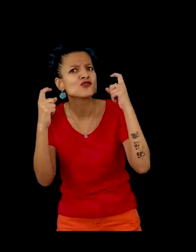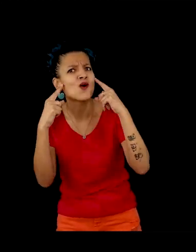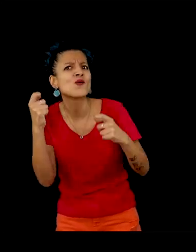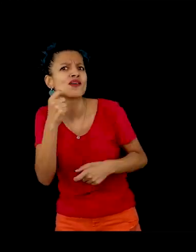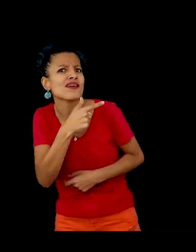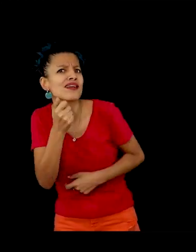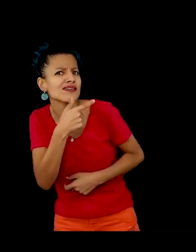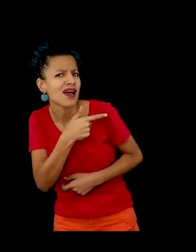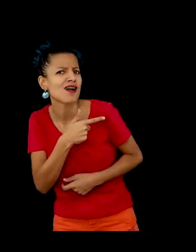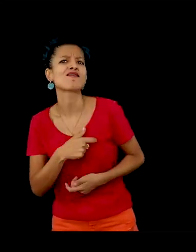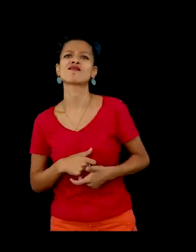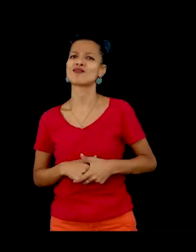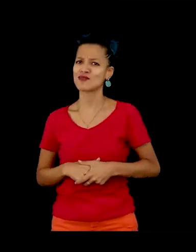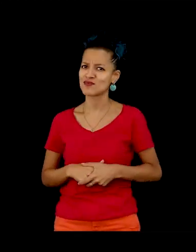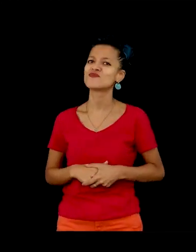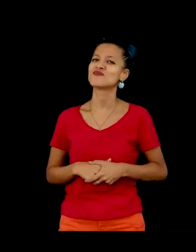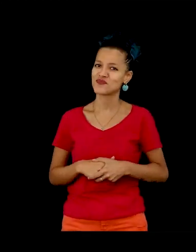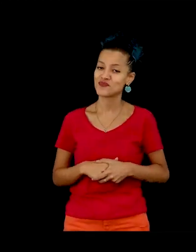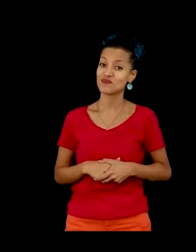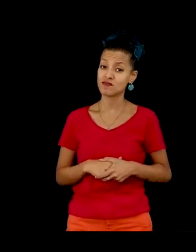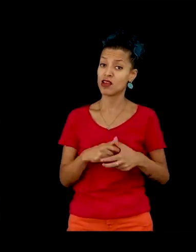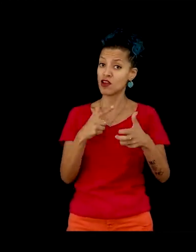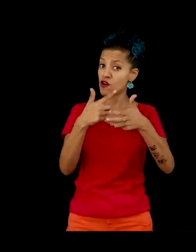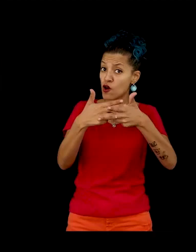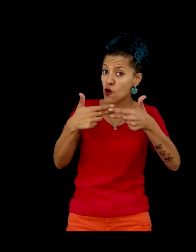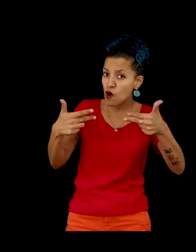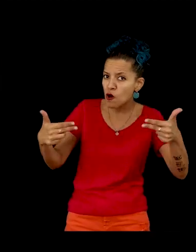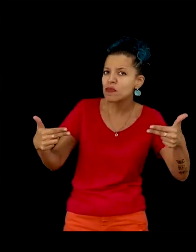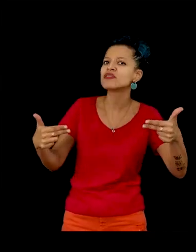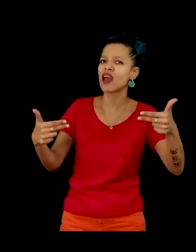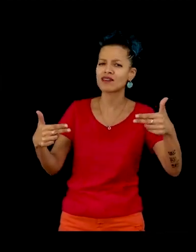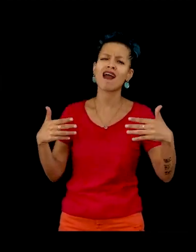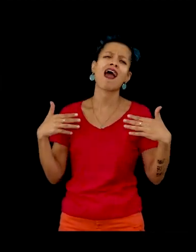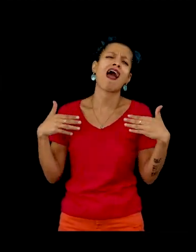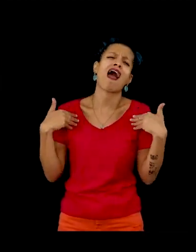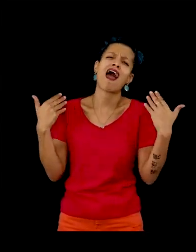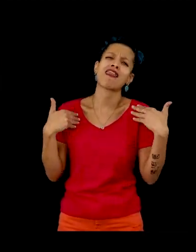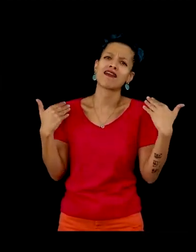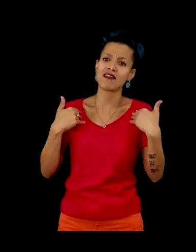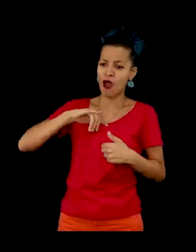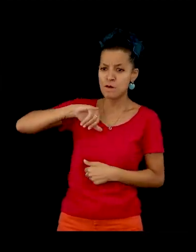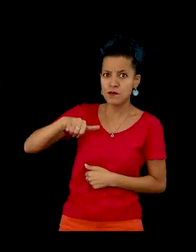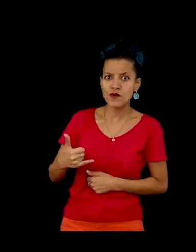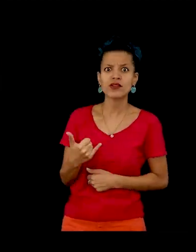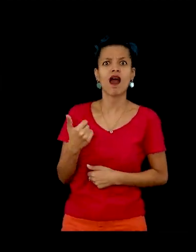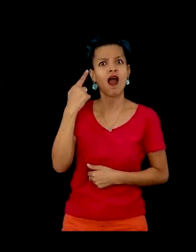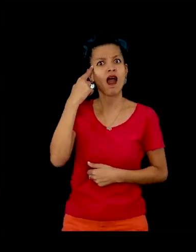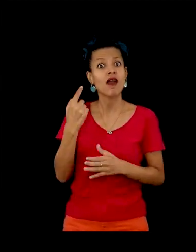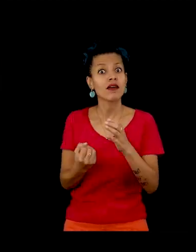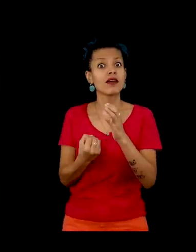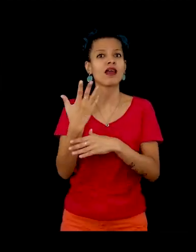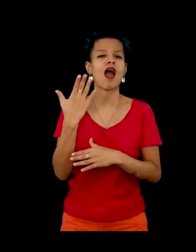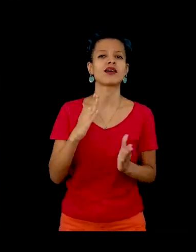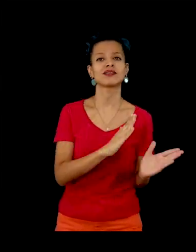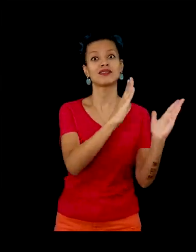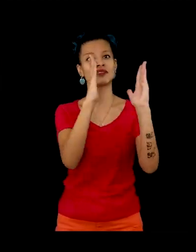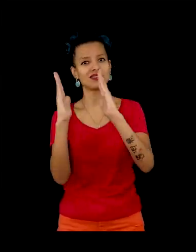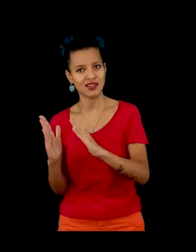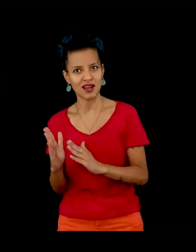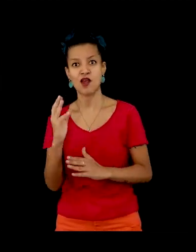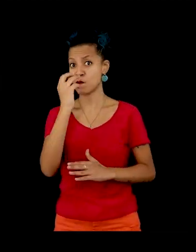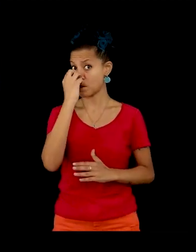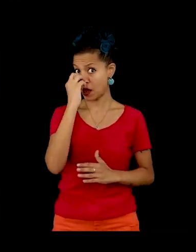sons engraçados e divertidos. E esses objetos são uma alegria para quem quer criar uma cena de